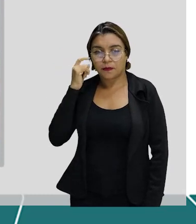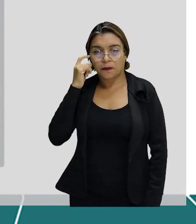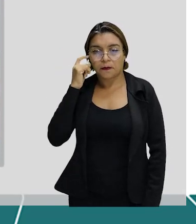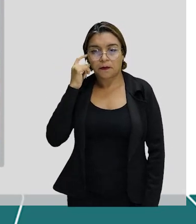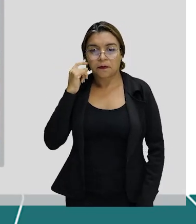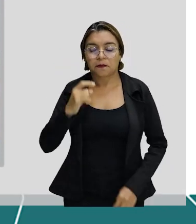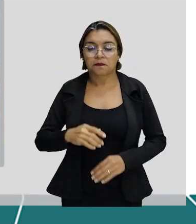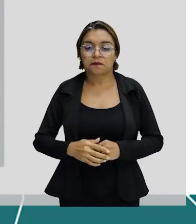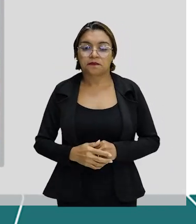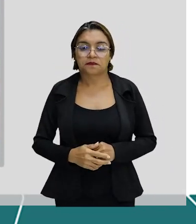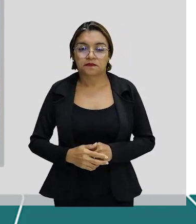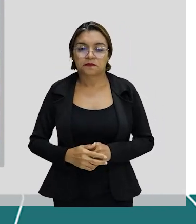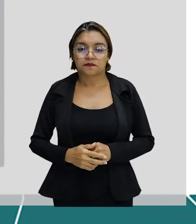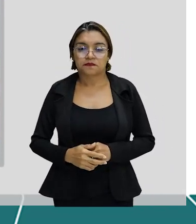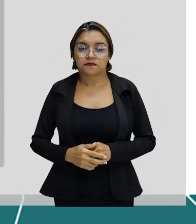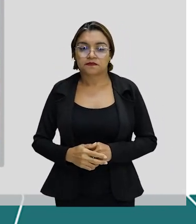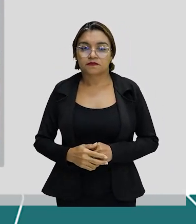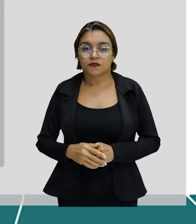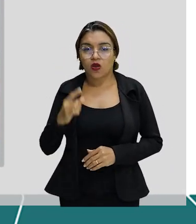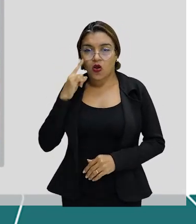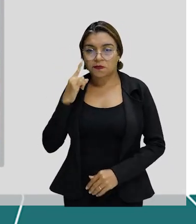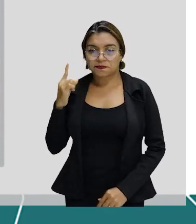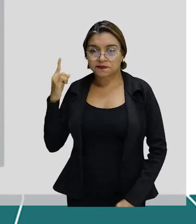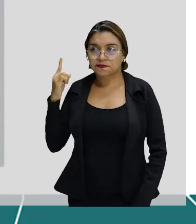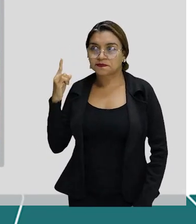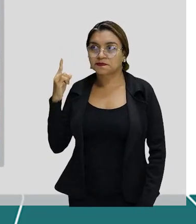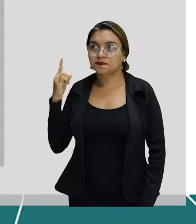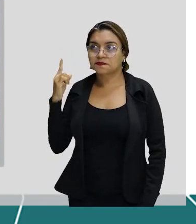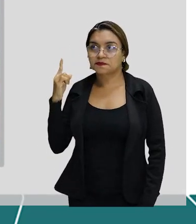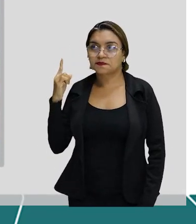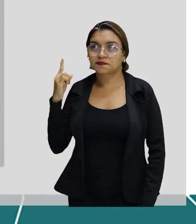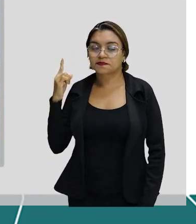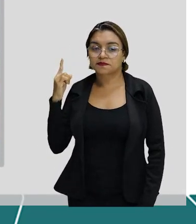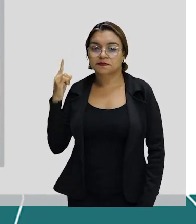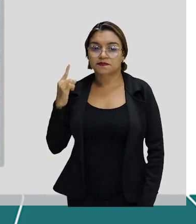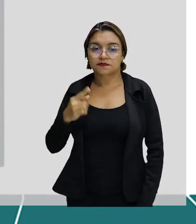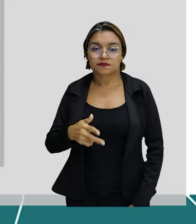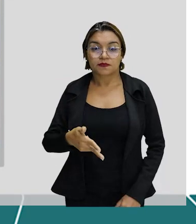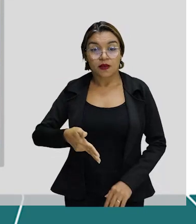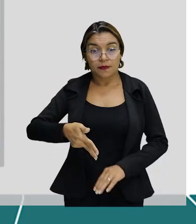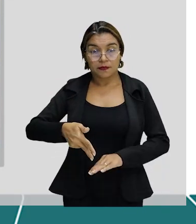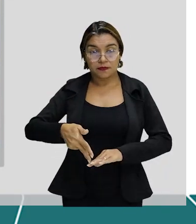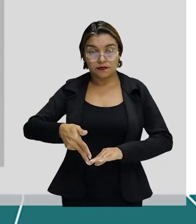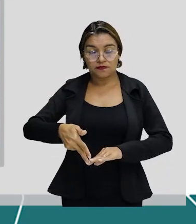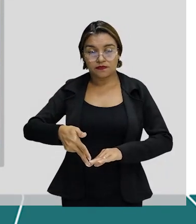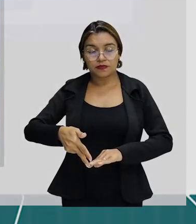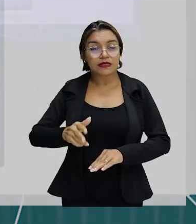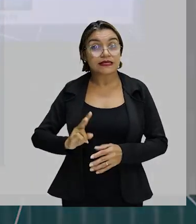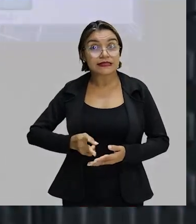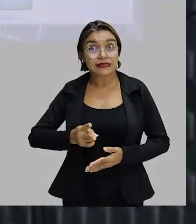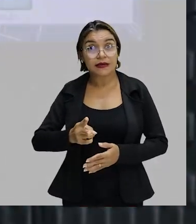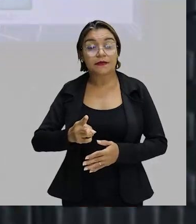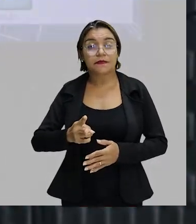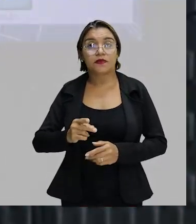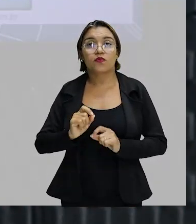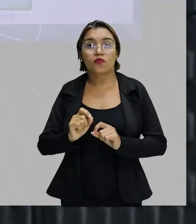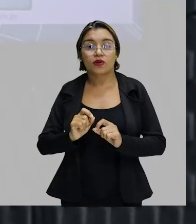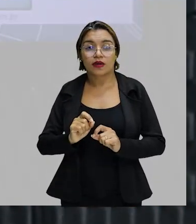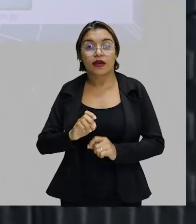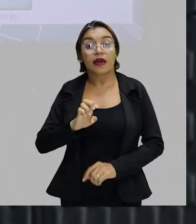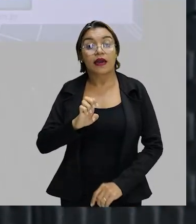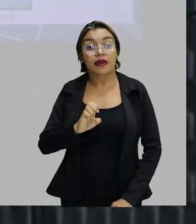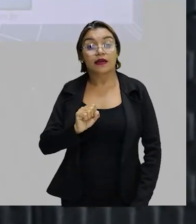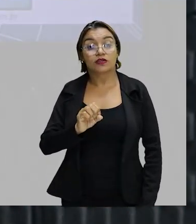para trás tá aqui ó o esticadinho vai manter-se todo o tempo o quê Como o próprio n já diz